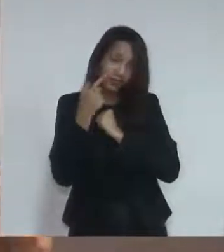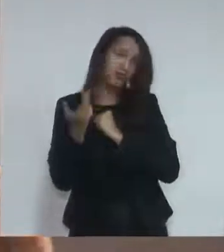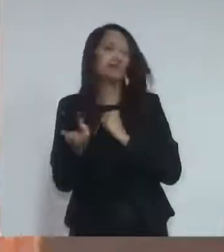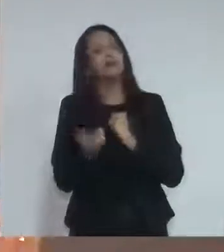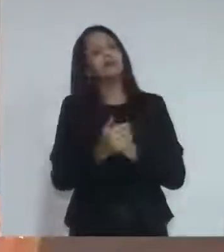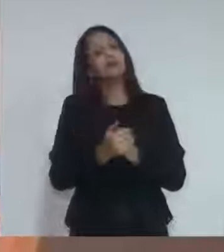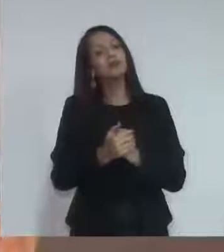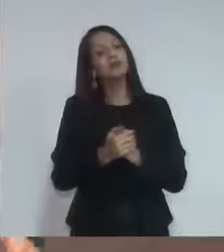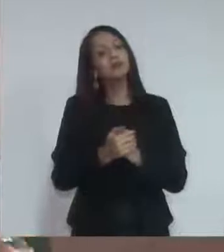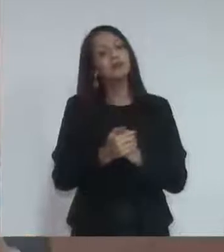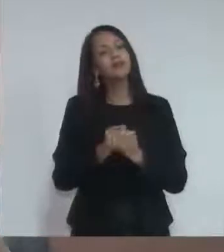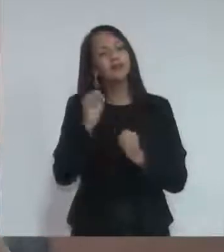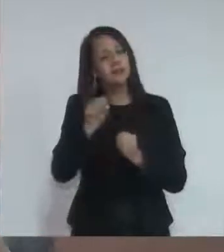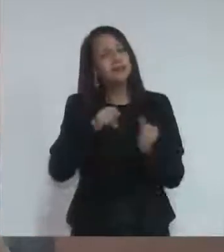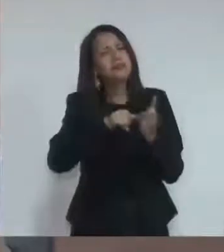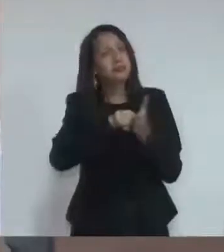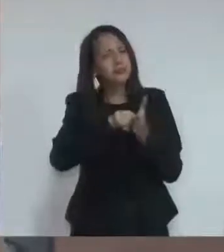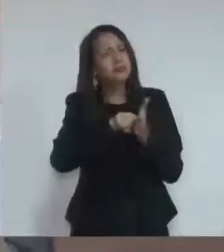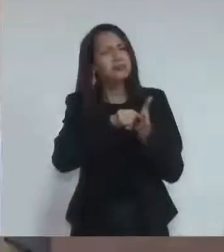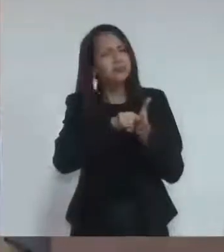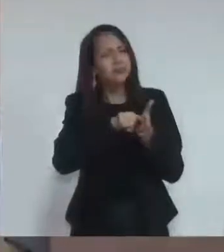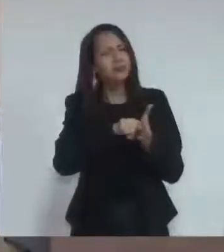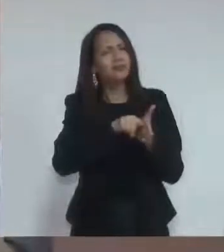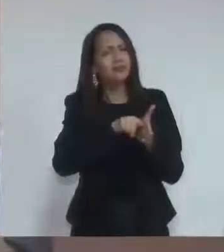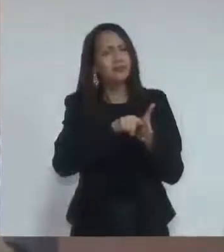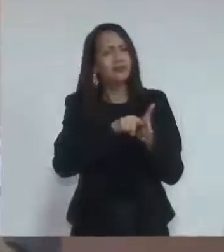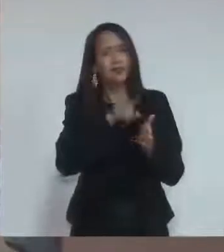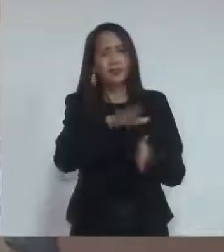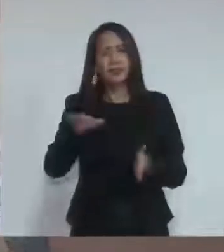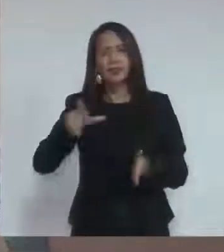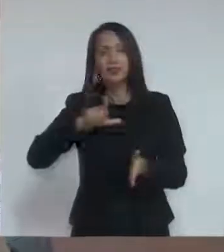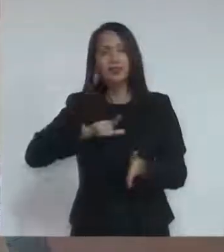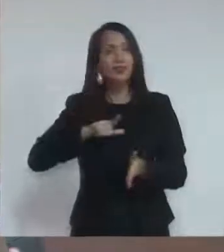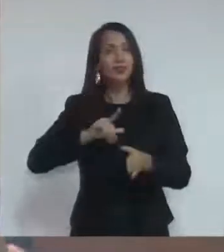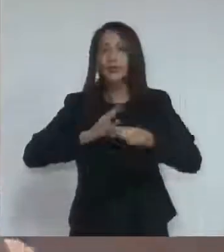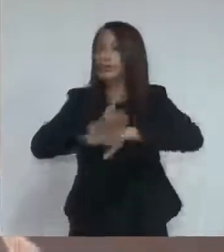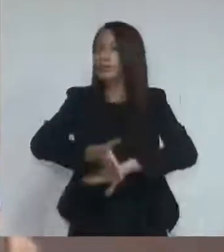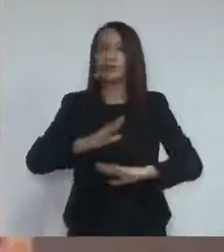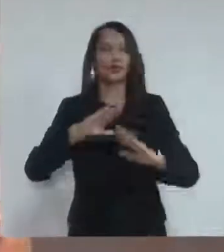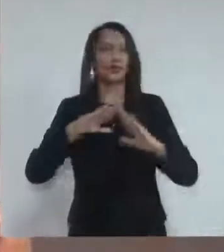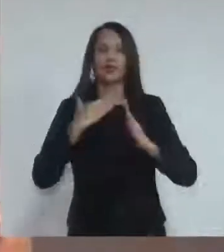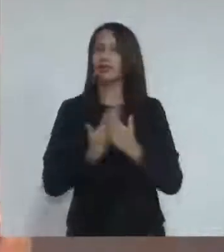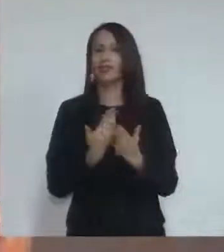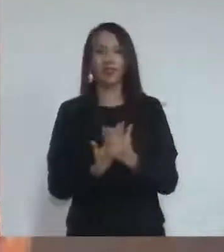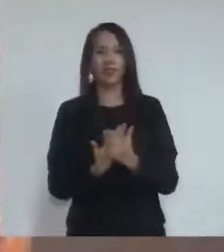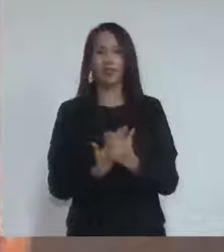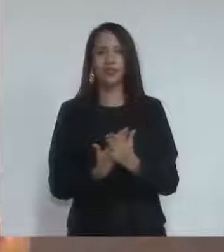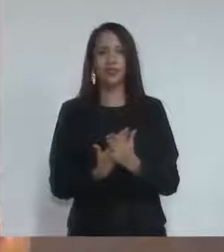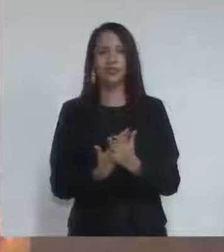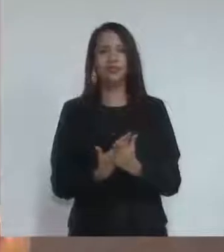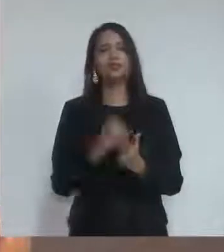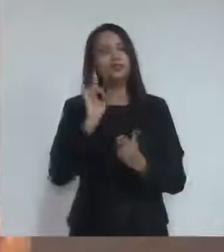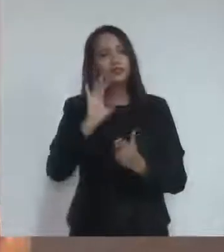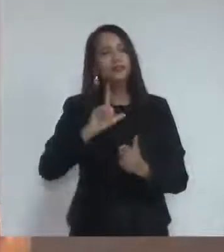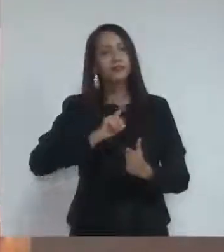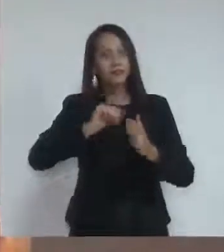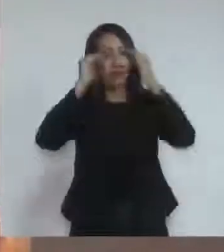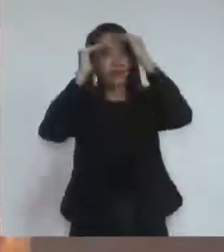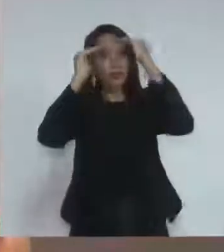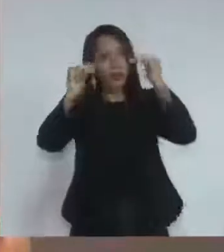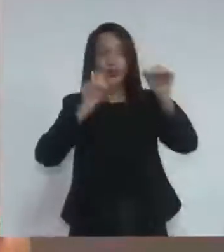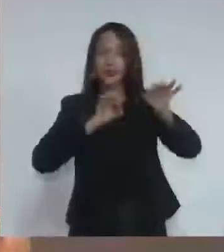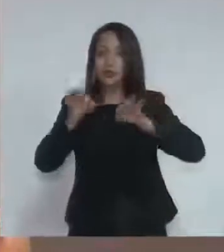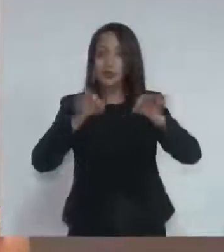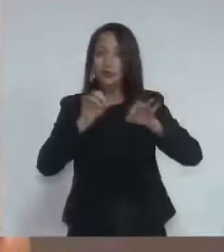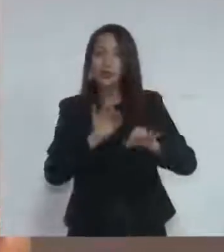A gente pode fazer essa estimativa. As crianças não iam nem para a escola. Então, para cumprir o Plano Nacional de Educação, que nós